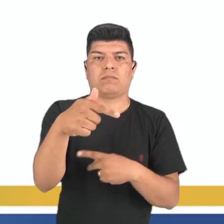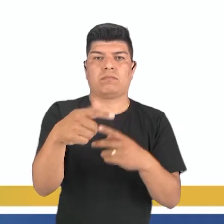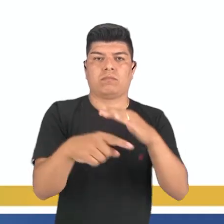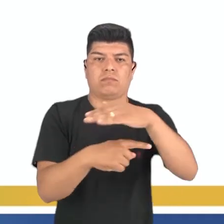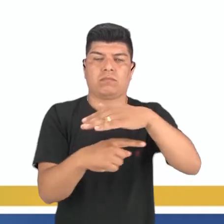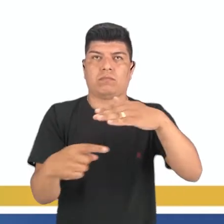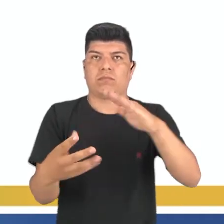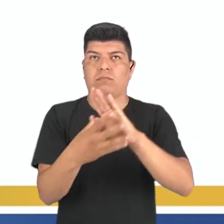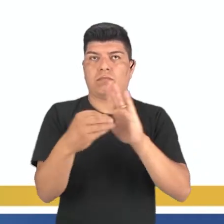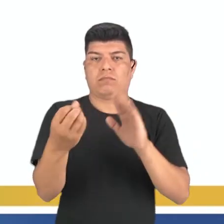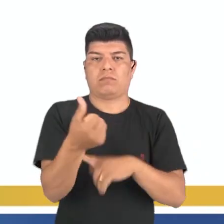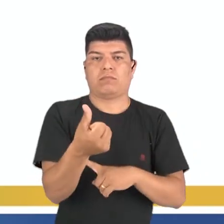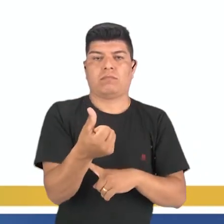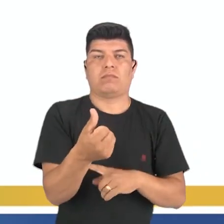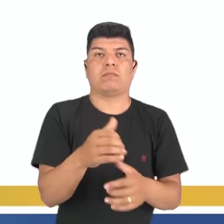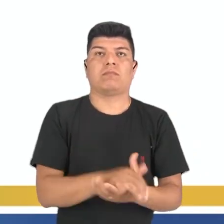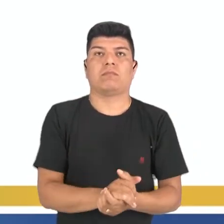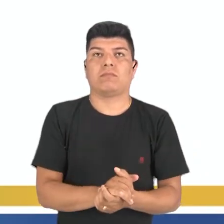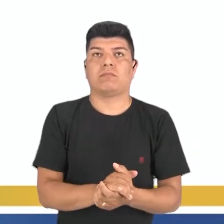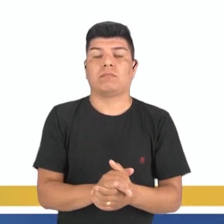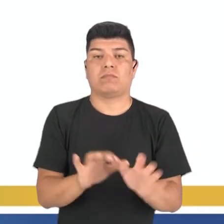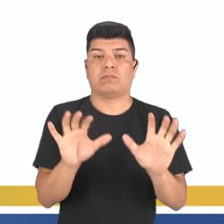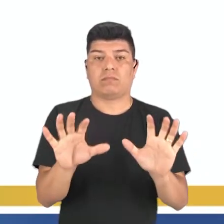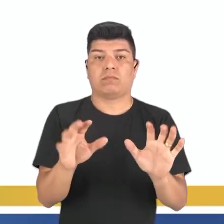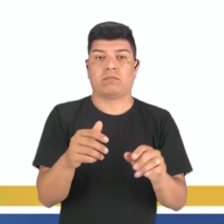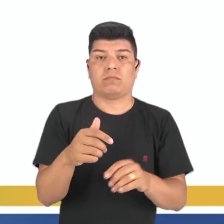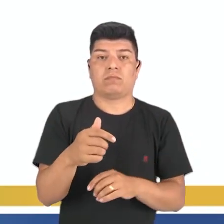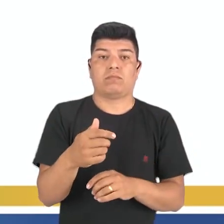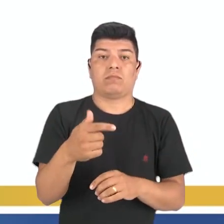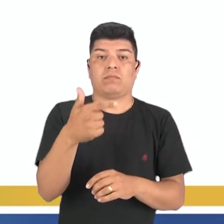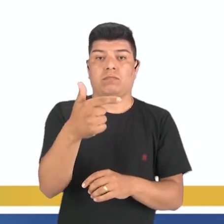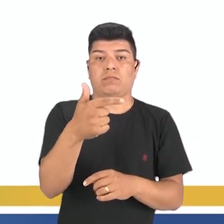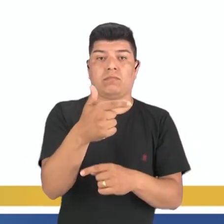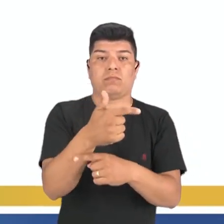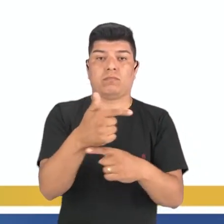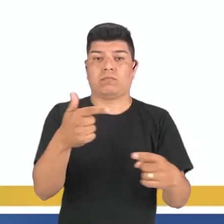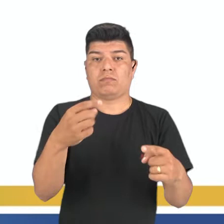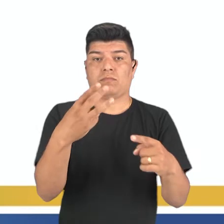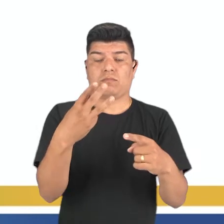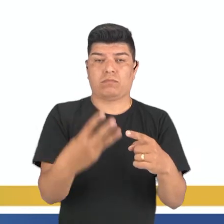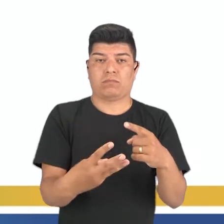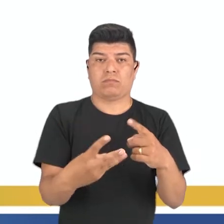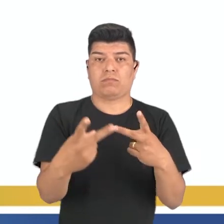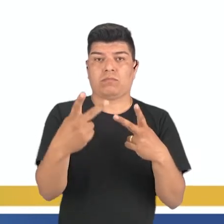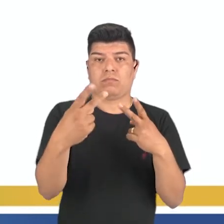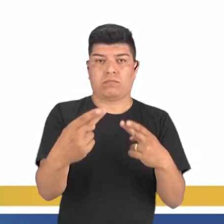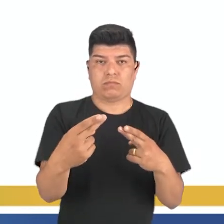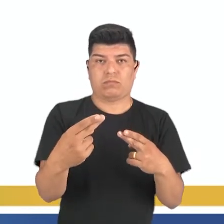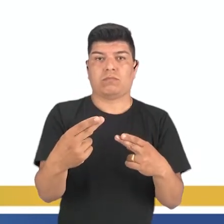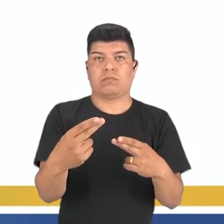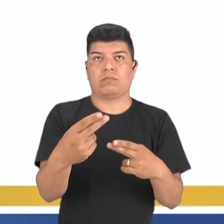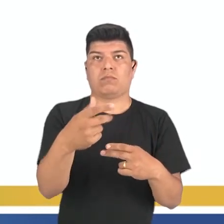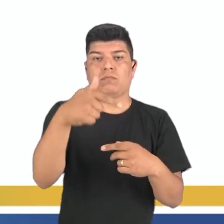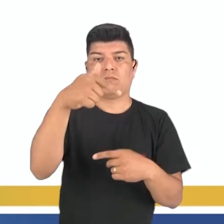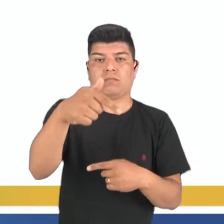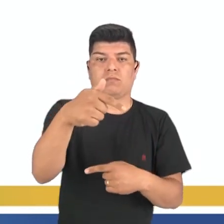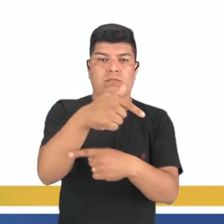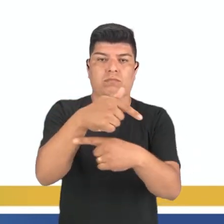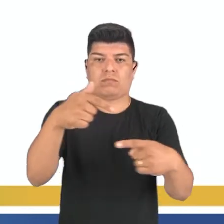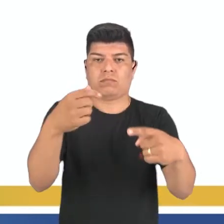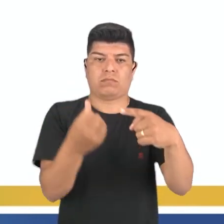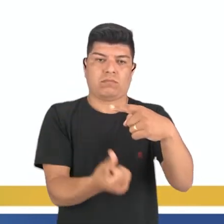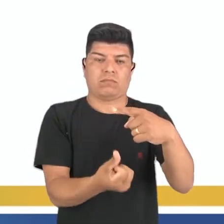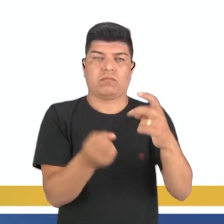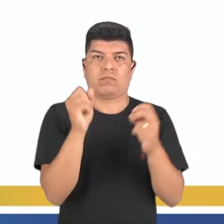7 e repito o denominador. Portanto, 2/3 mais 1 sobre 2 é igual a